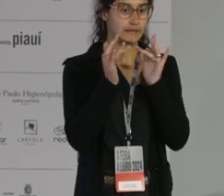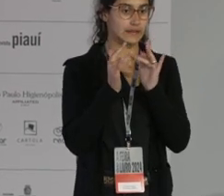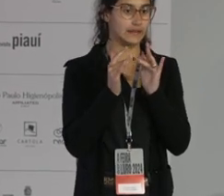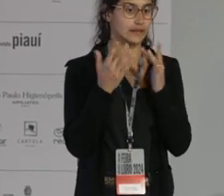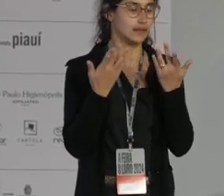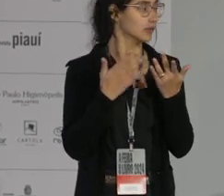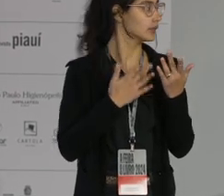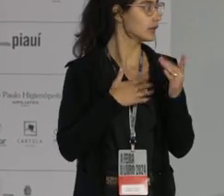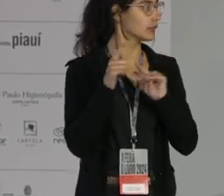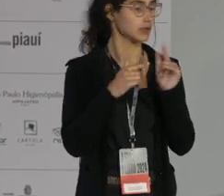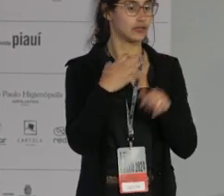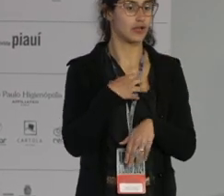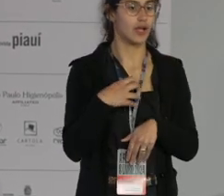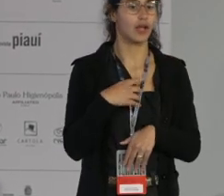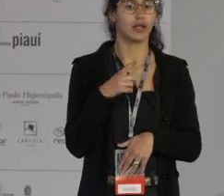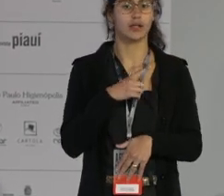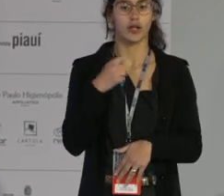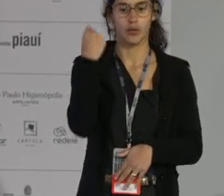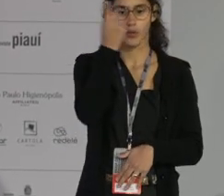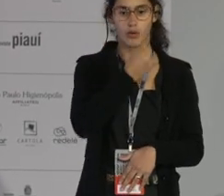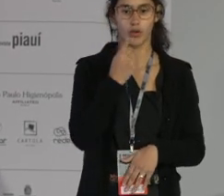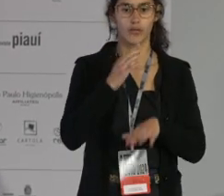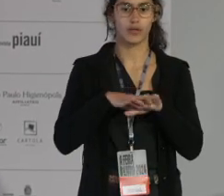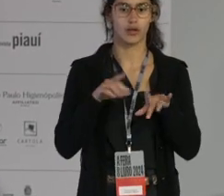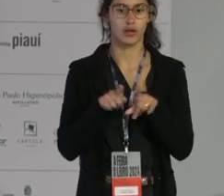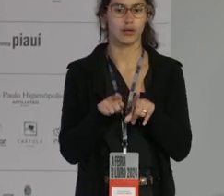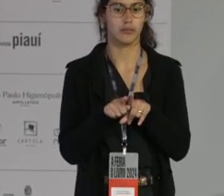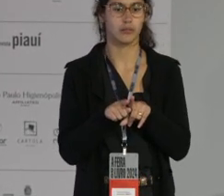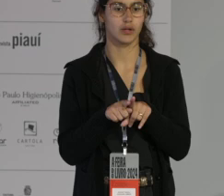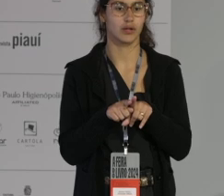o meu trabalho é esse, né? Tem um rosto oculto aí que